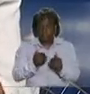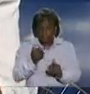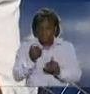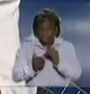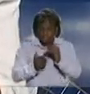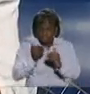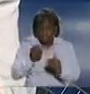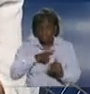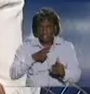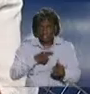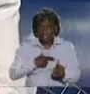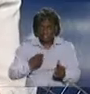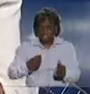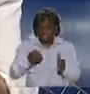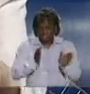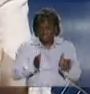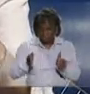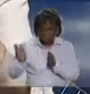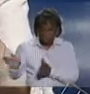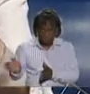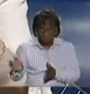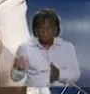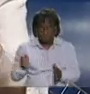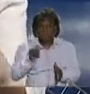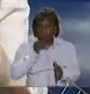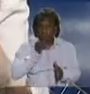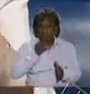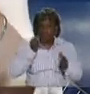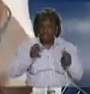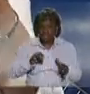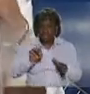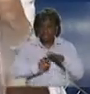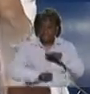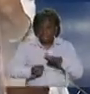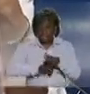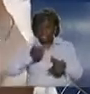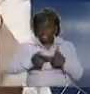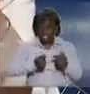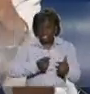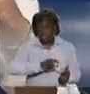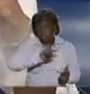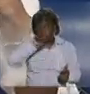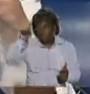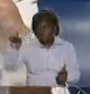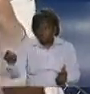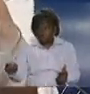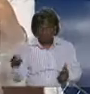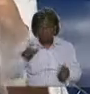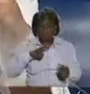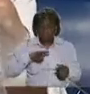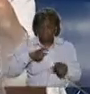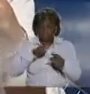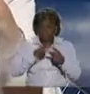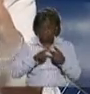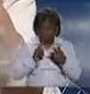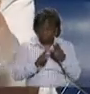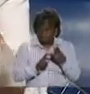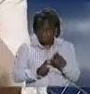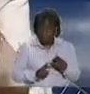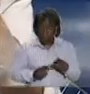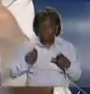fase do ciclo de vida de um negócio, que a gente chama, porque se a gente pensar na curva de uma empresa, de um negócio, e a gente segmenta em